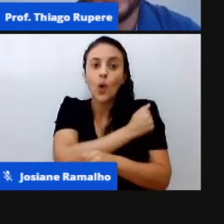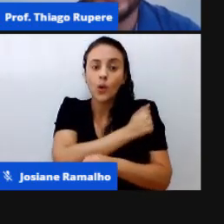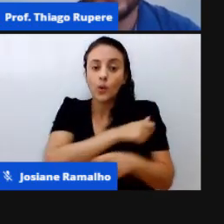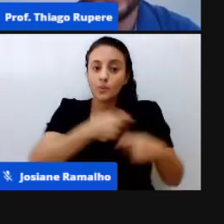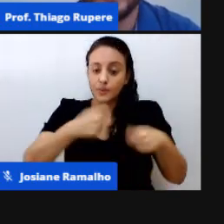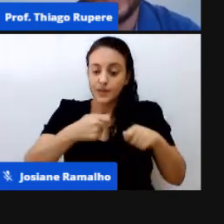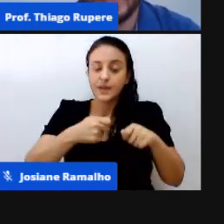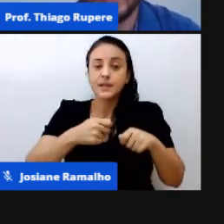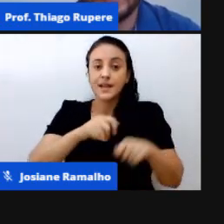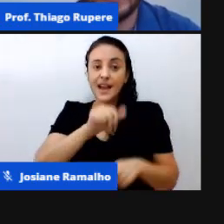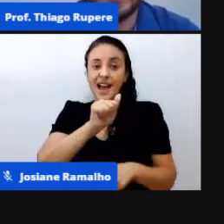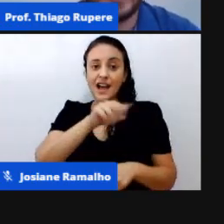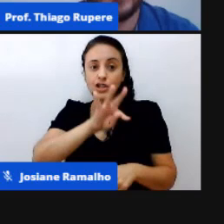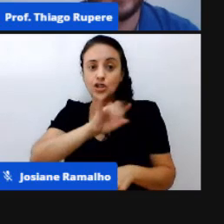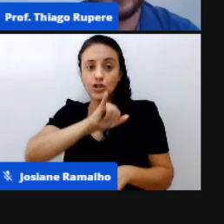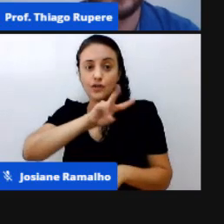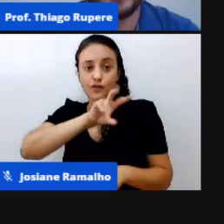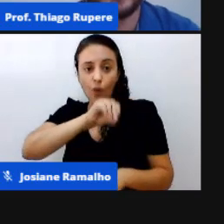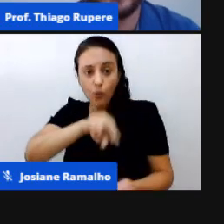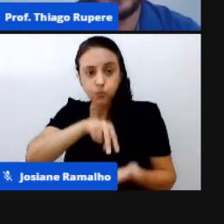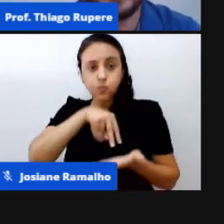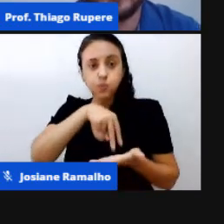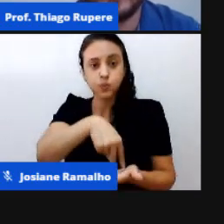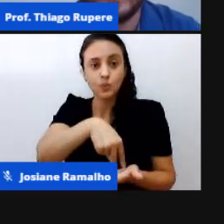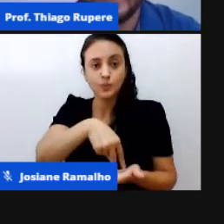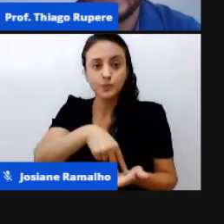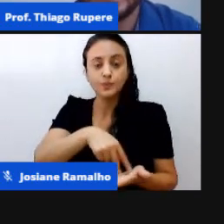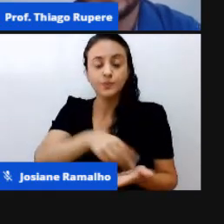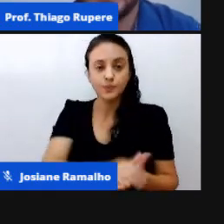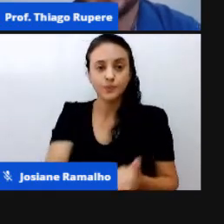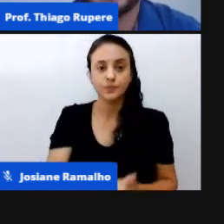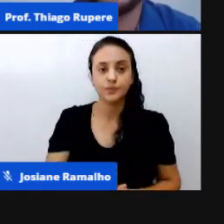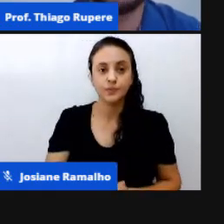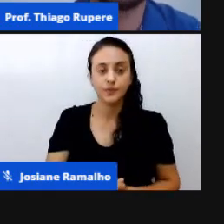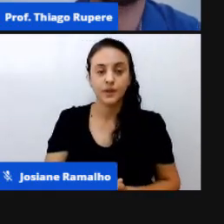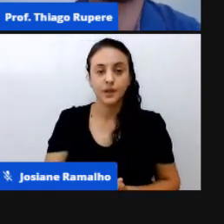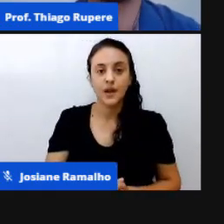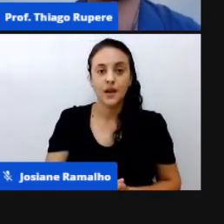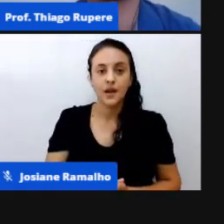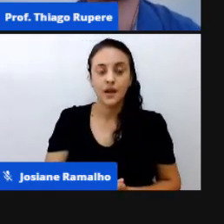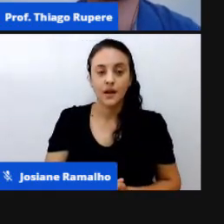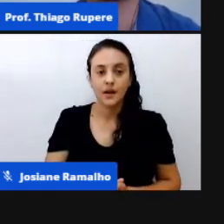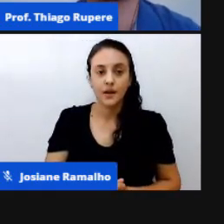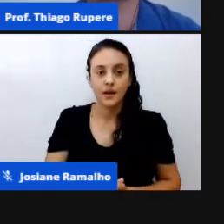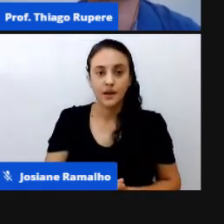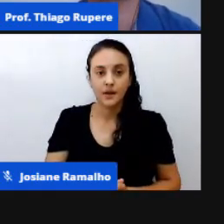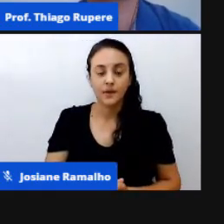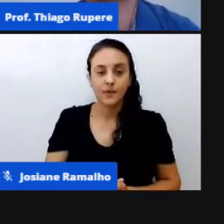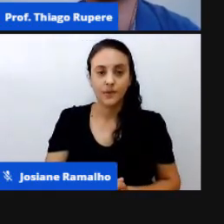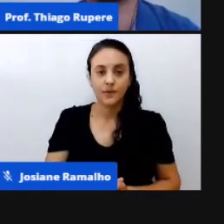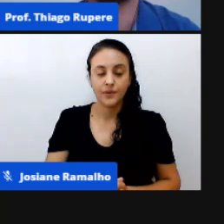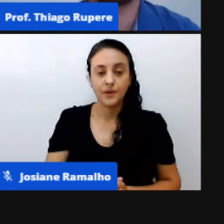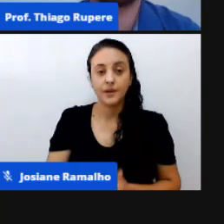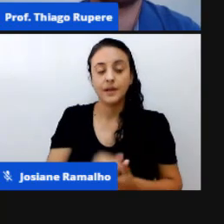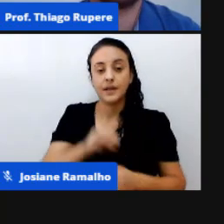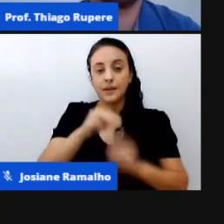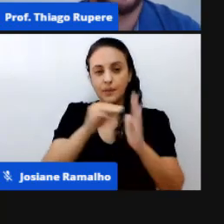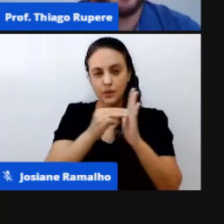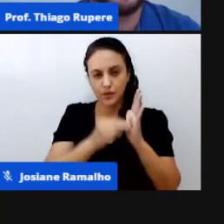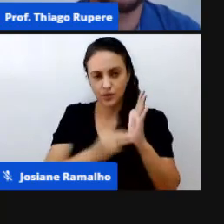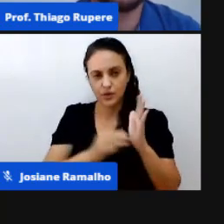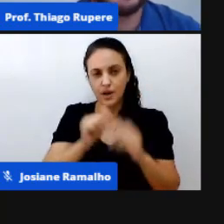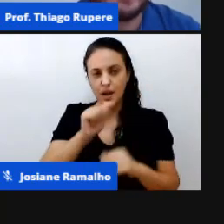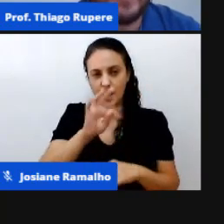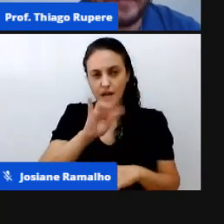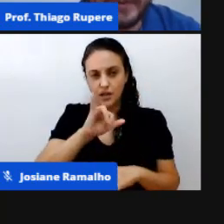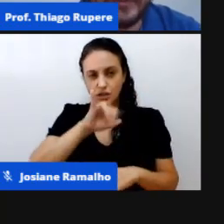É importante frisar, e daqui a pouco nós vamos falar sobre isso, que na nomenclatura das metodologias ativas, o